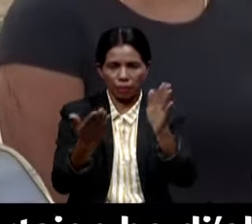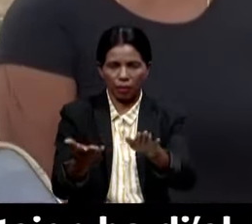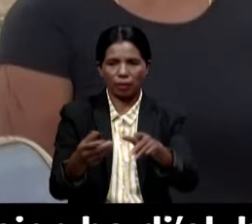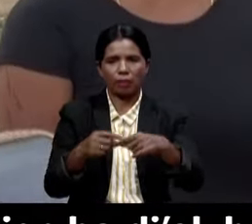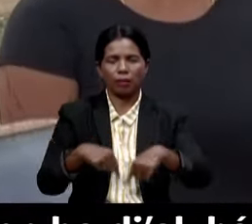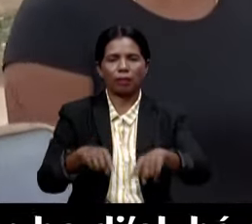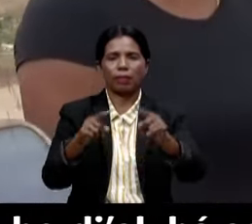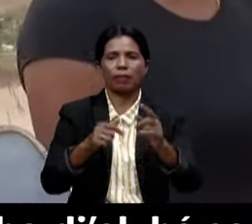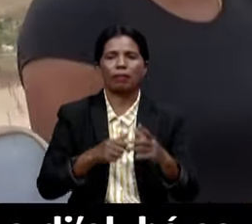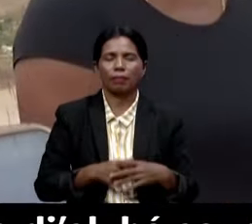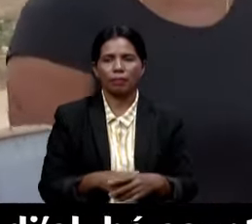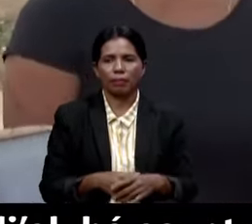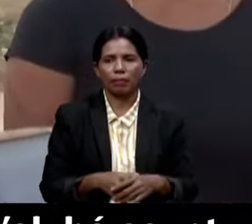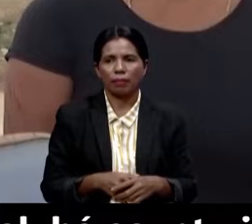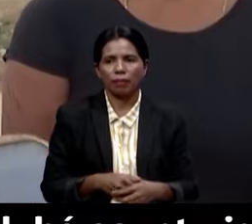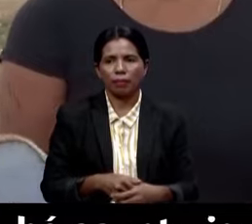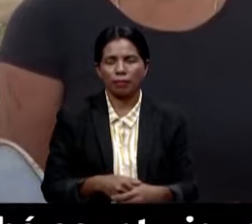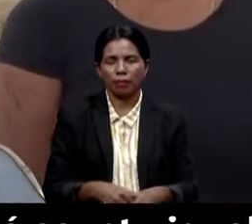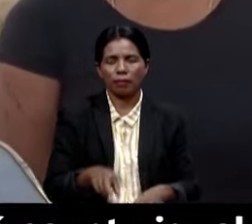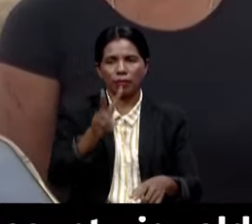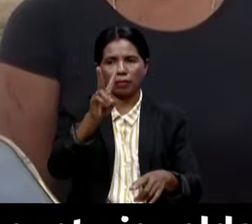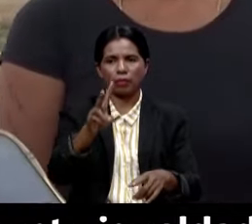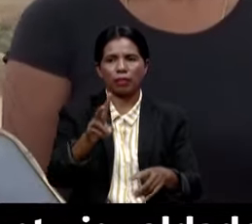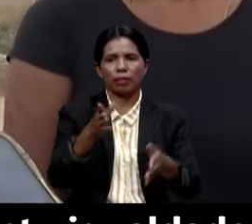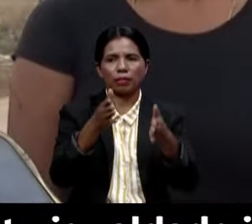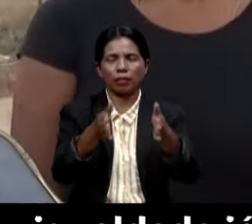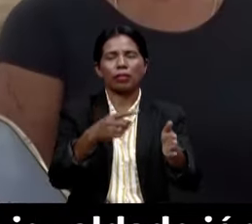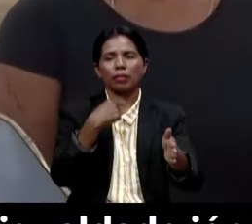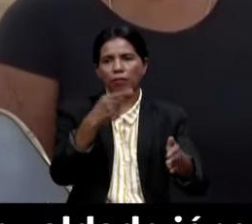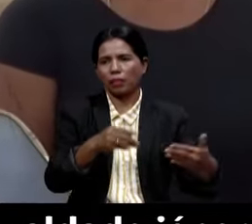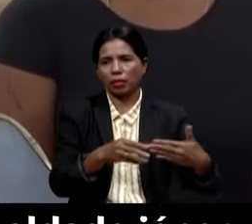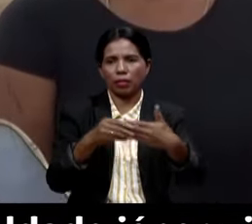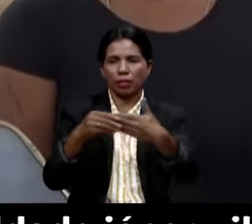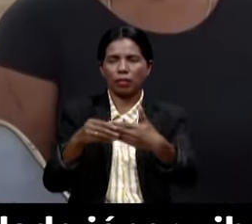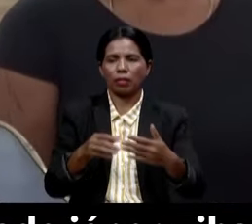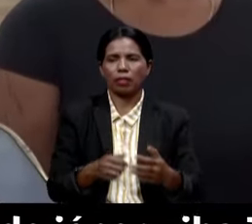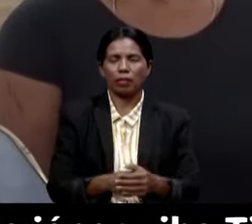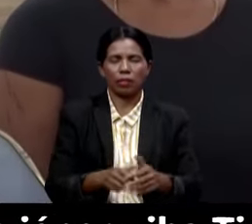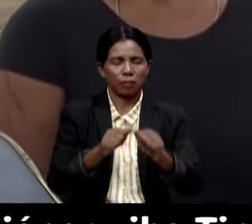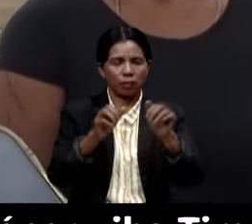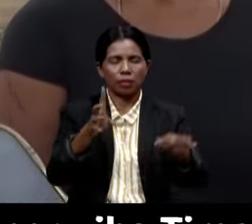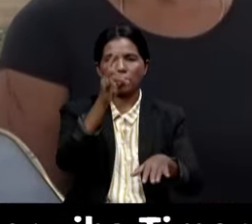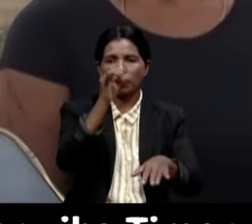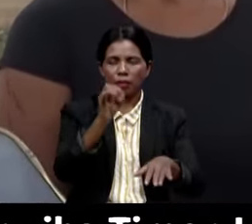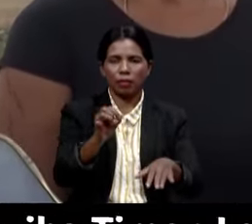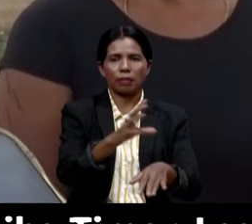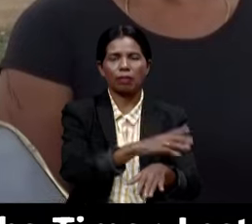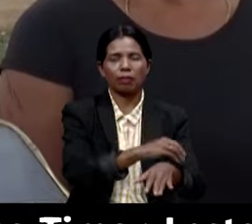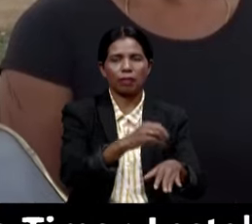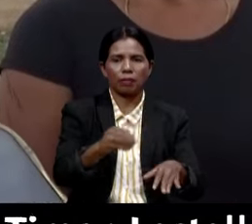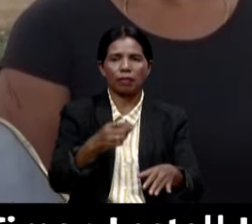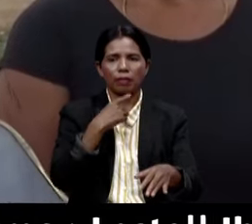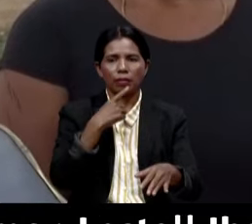ia engarrafamento a rate. Rua Tamoto da Lida, se me organiza. Lá na administração dele, se é regressida, se divulga